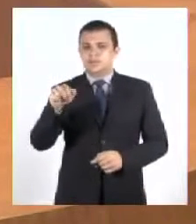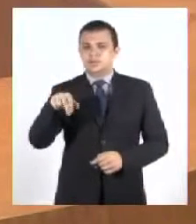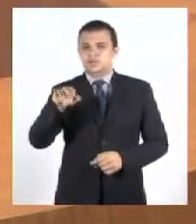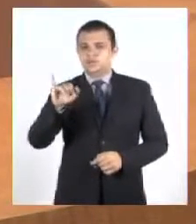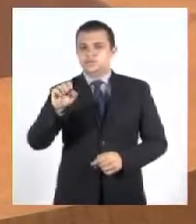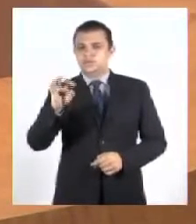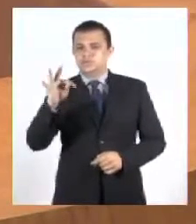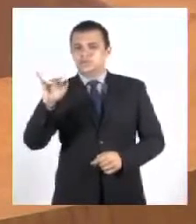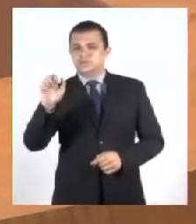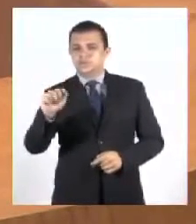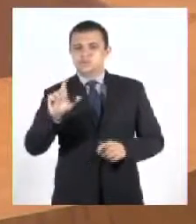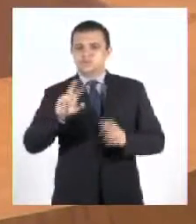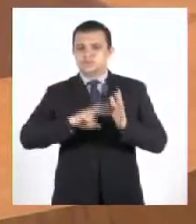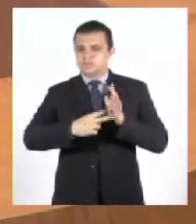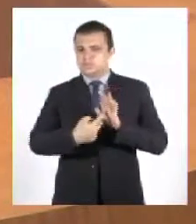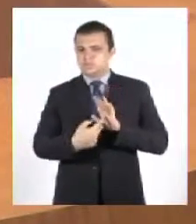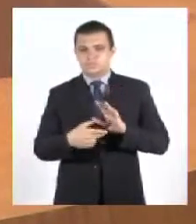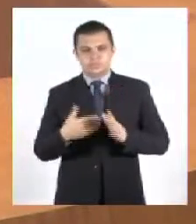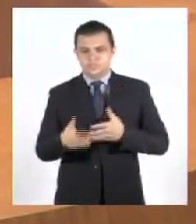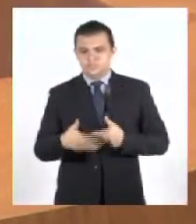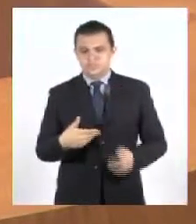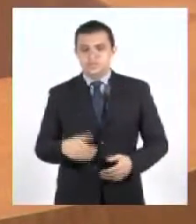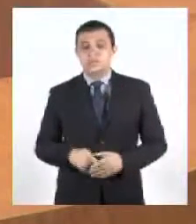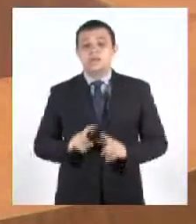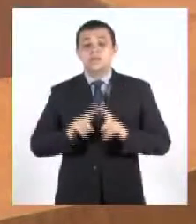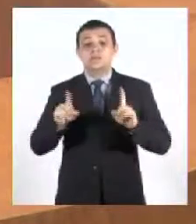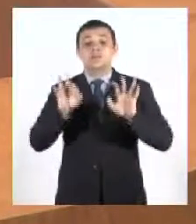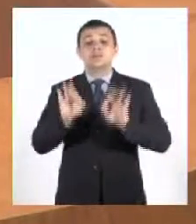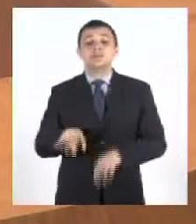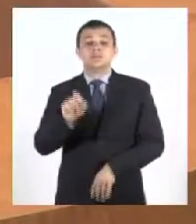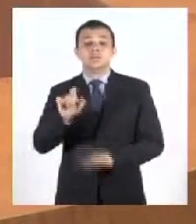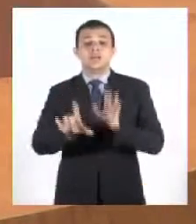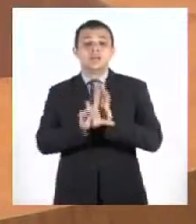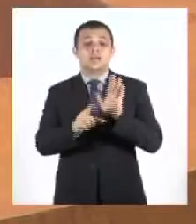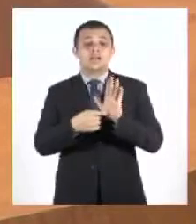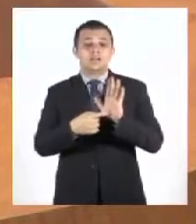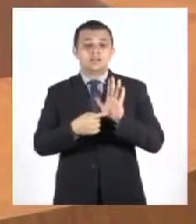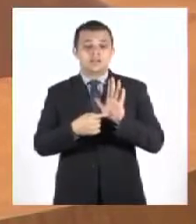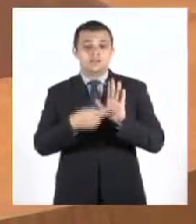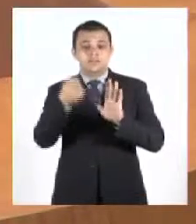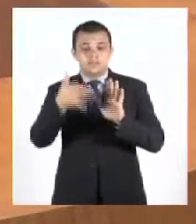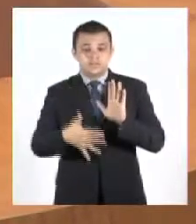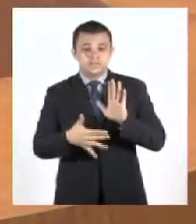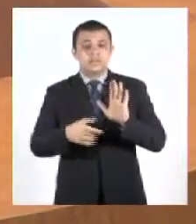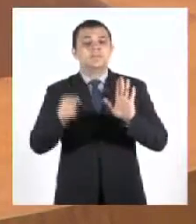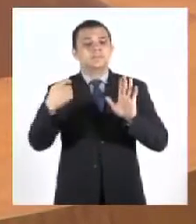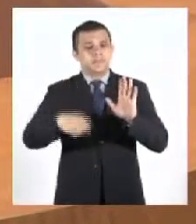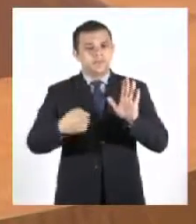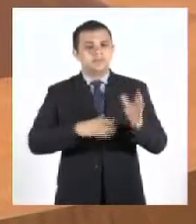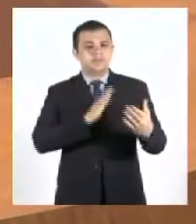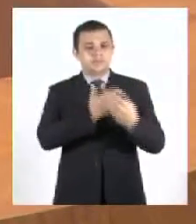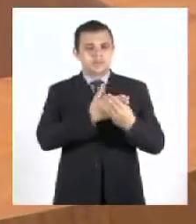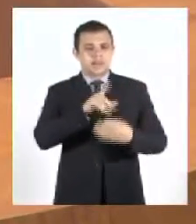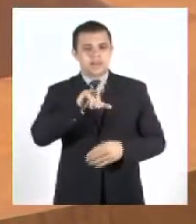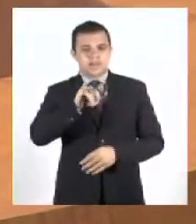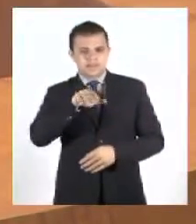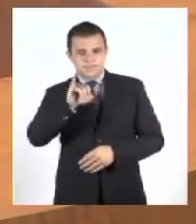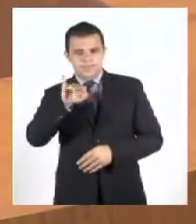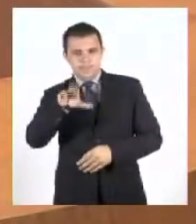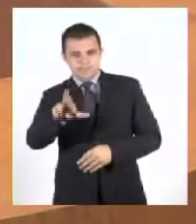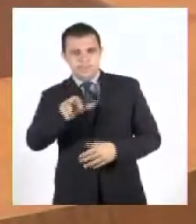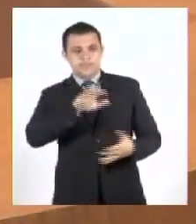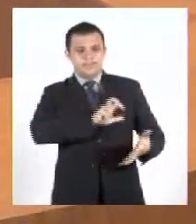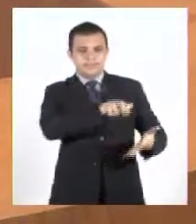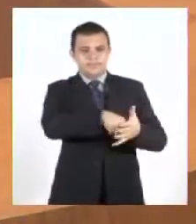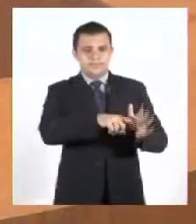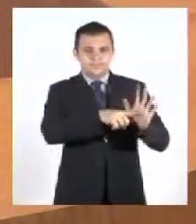a lei determina o afastamento de sanções de inegável natureza disciplinar e,